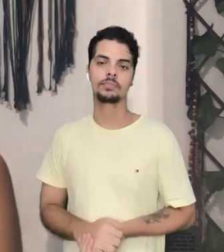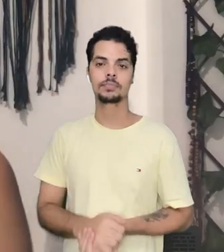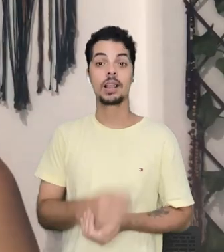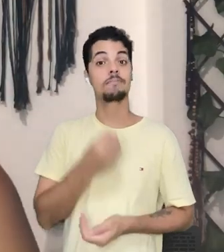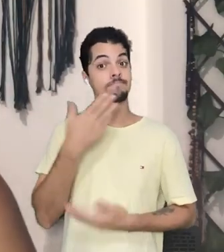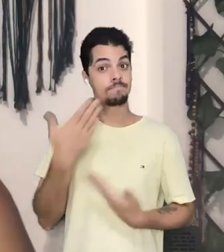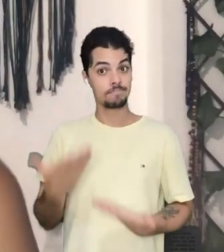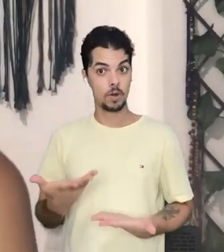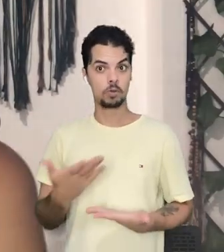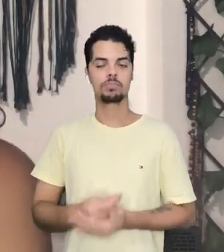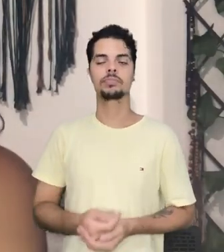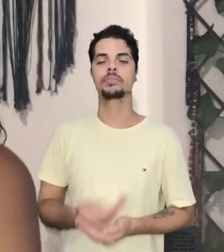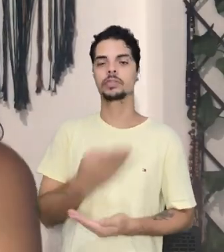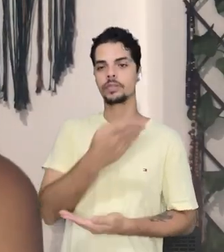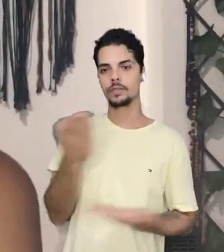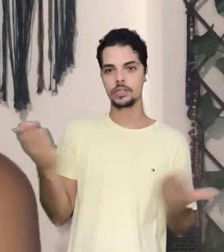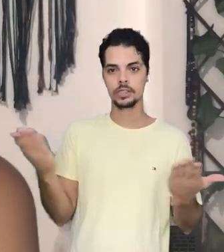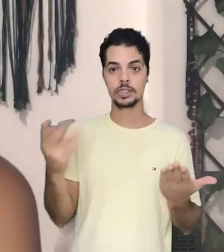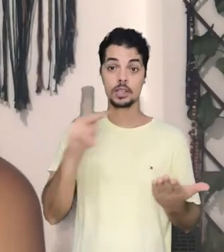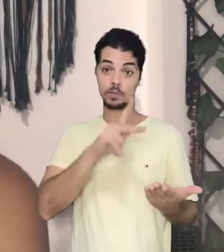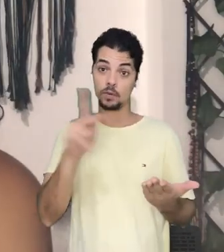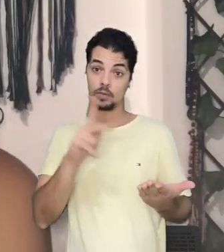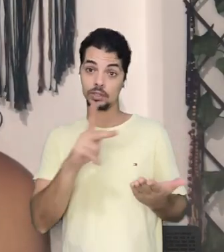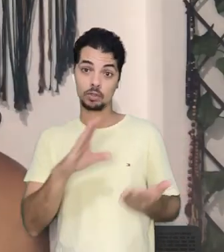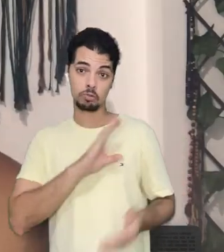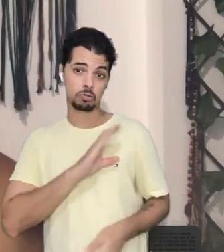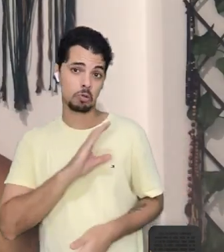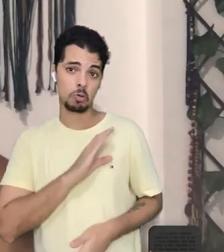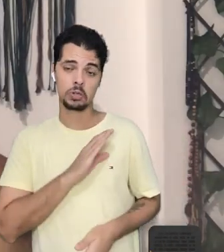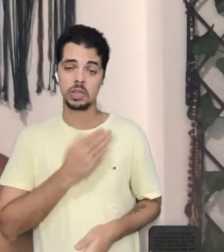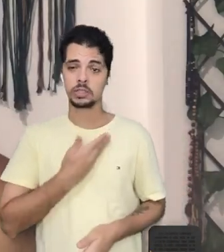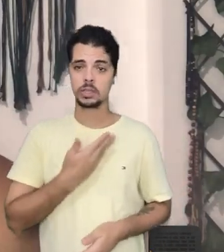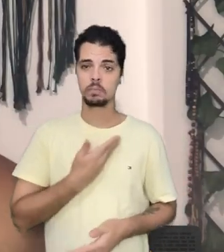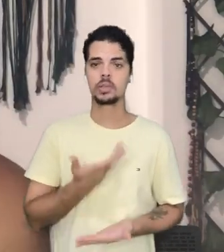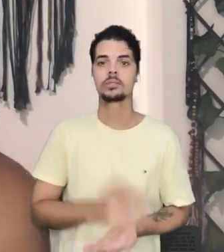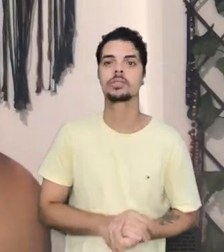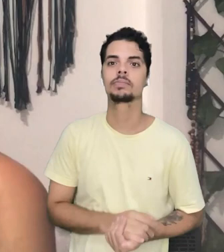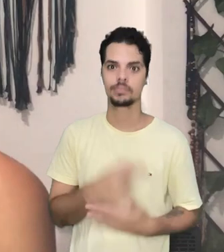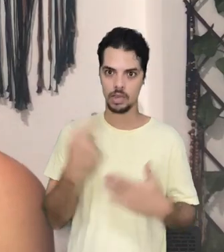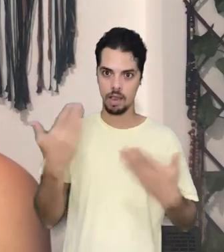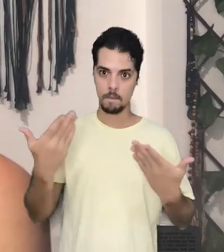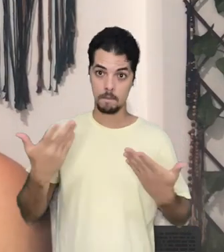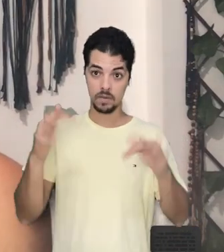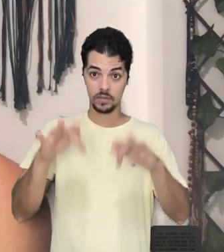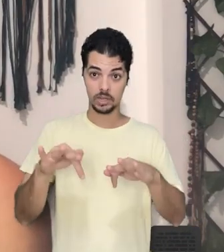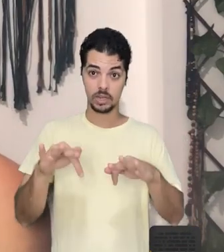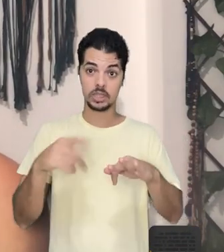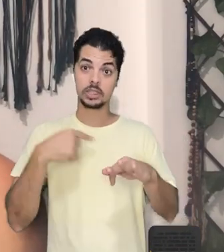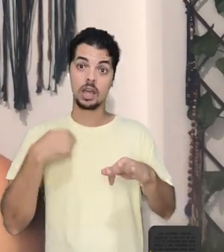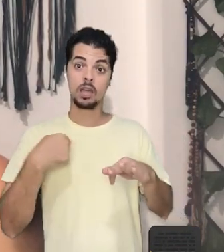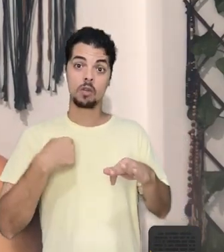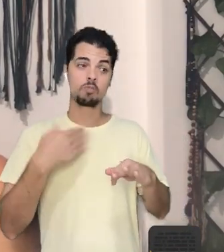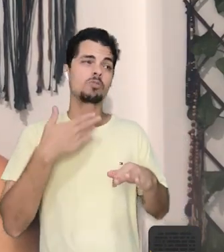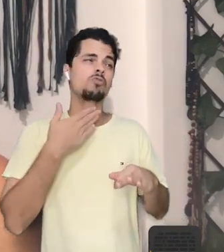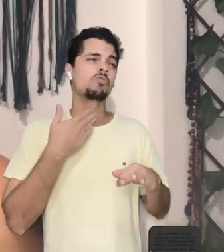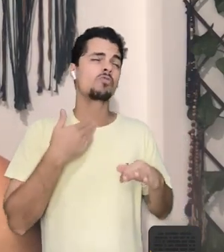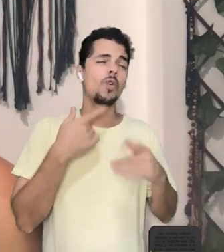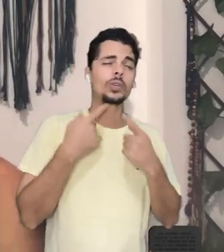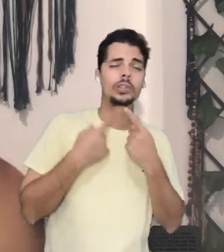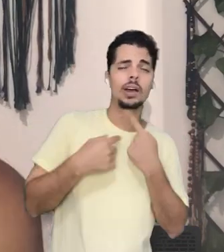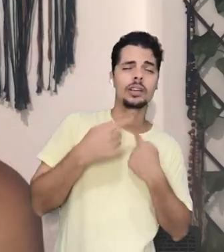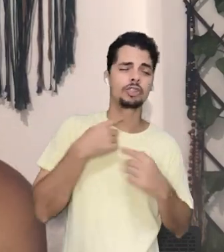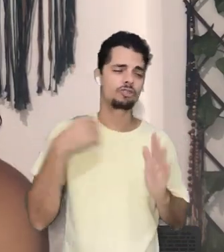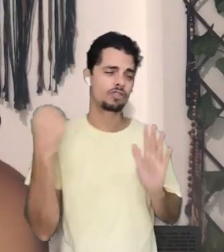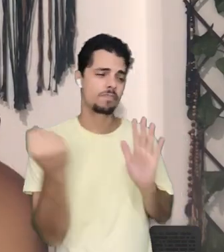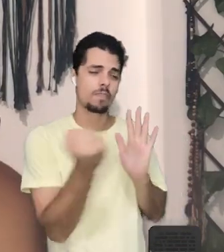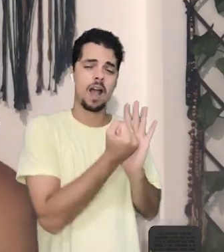colegas, professoras e professores, para encerrar, eu gostaria de destacar que, seja qual for a prática